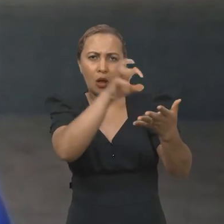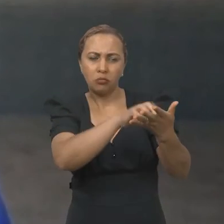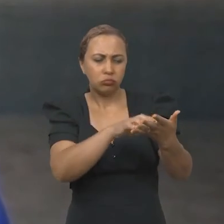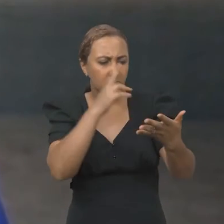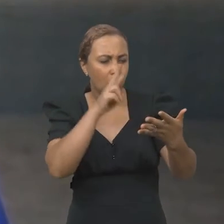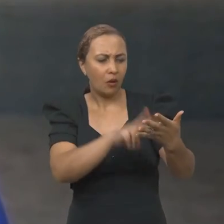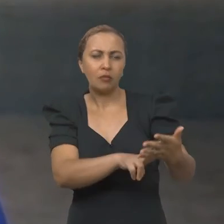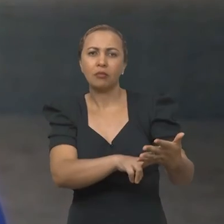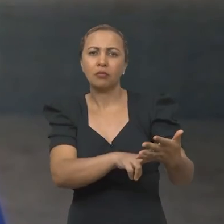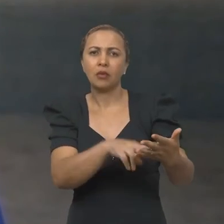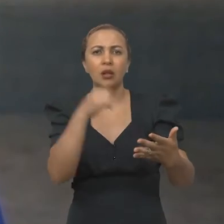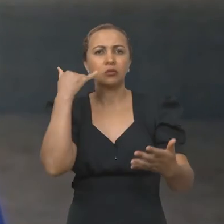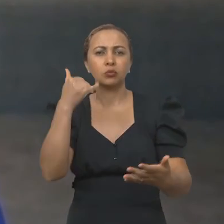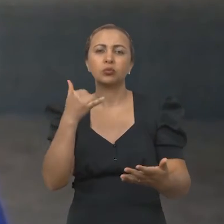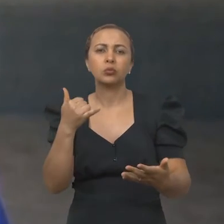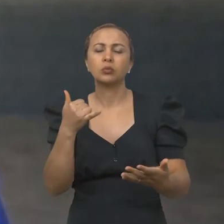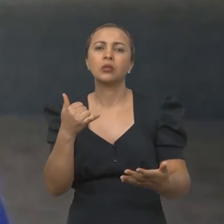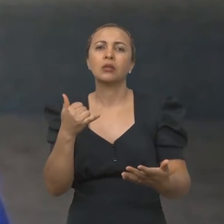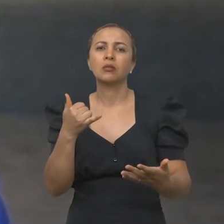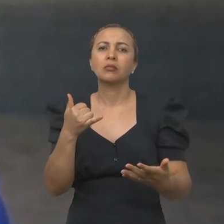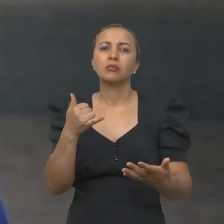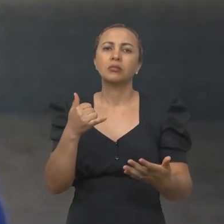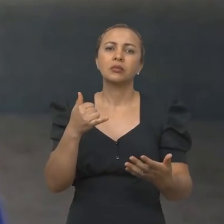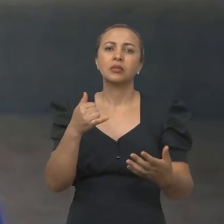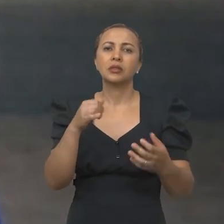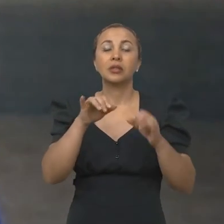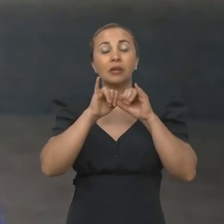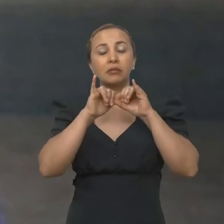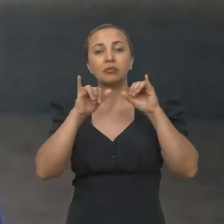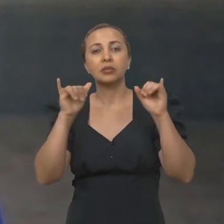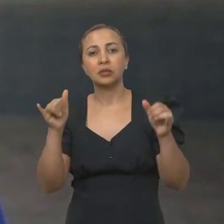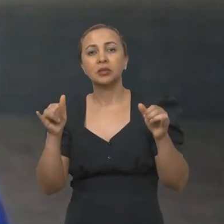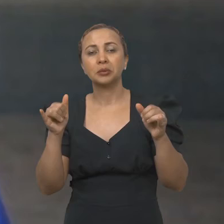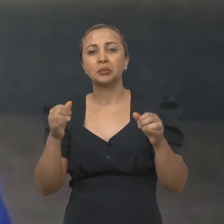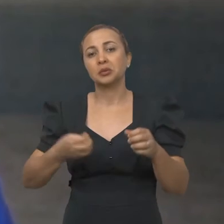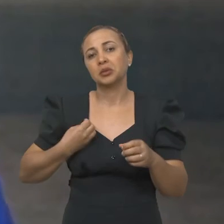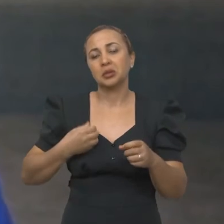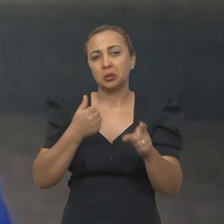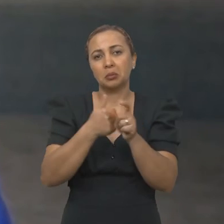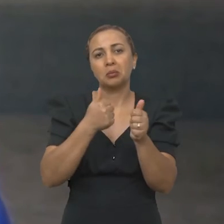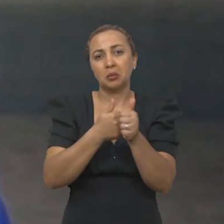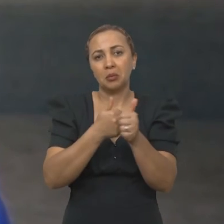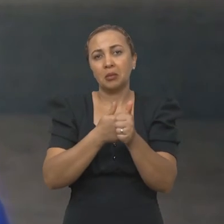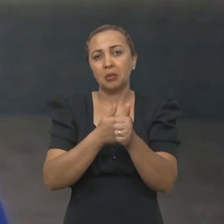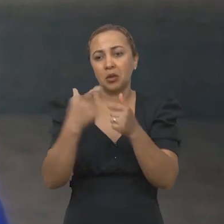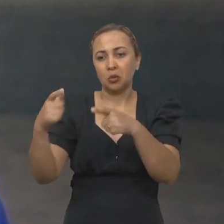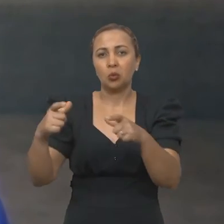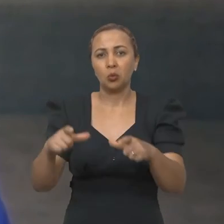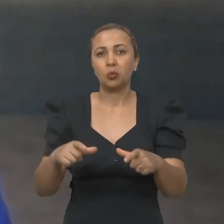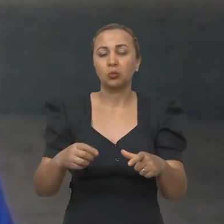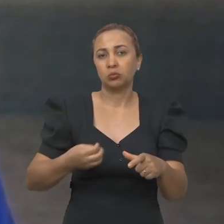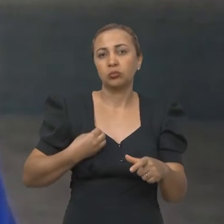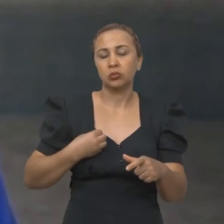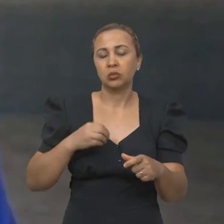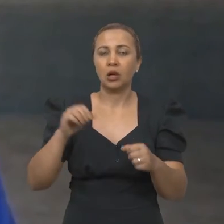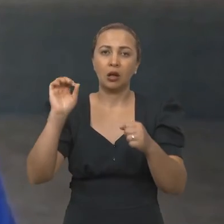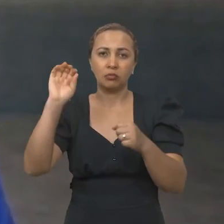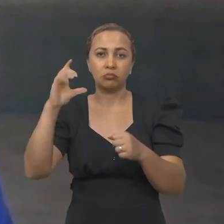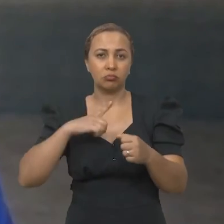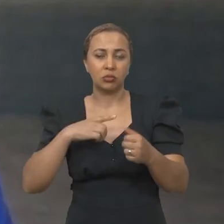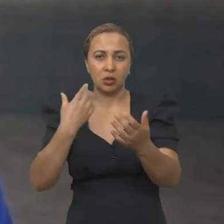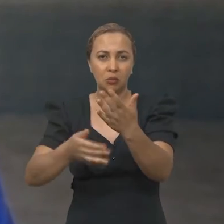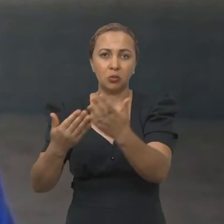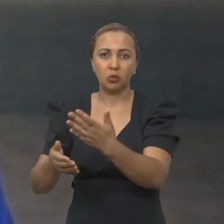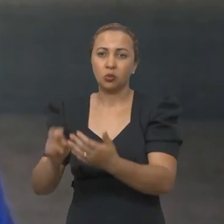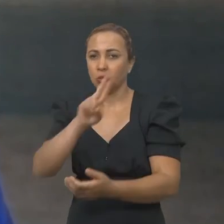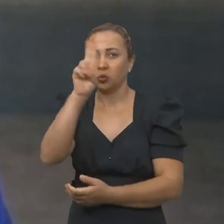pode carregar no dispositivo celular, dispositivo móvel, e estando próximo ao local do alerta,